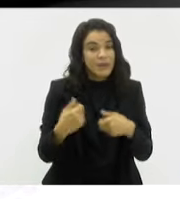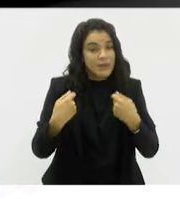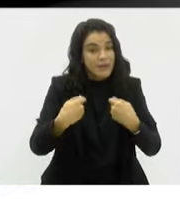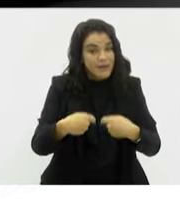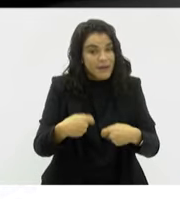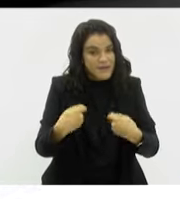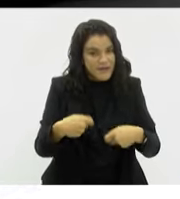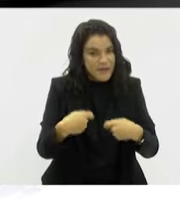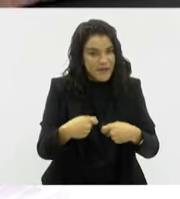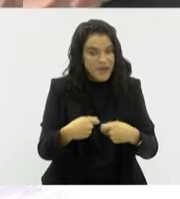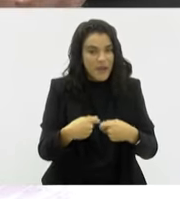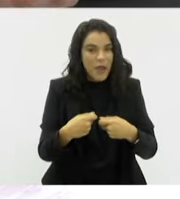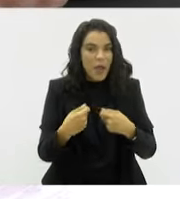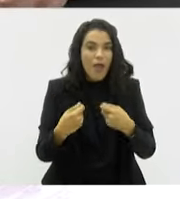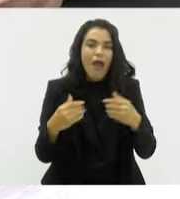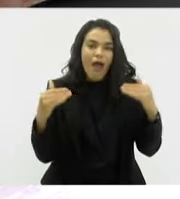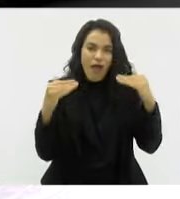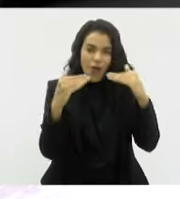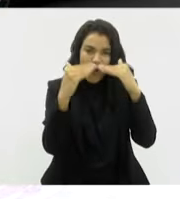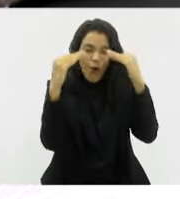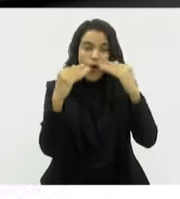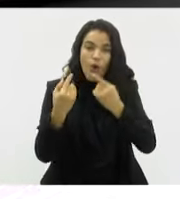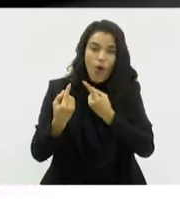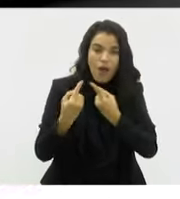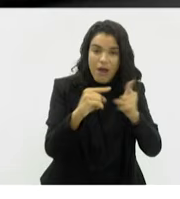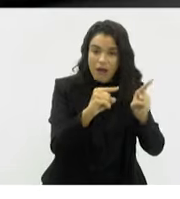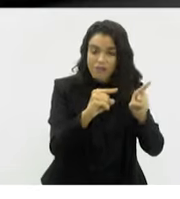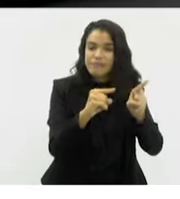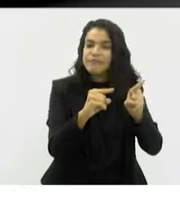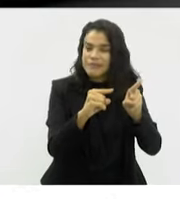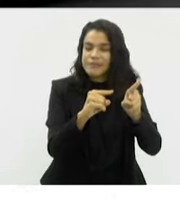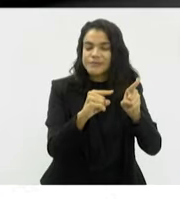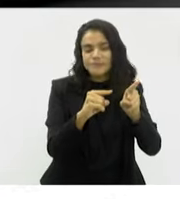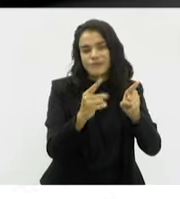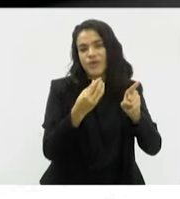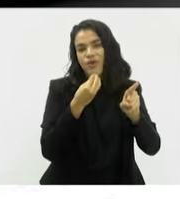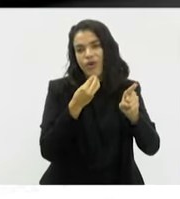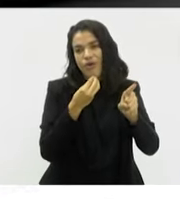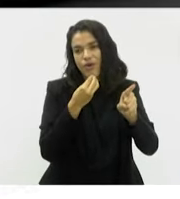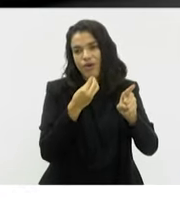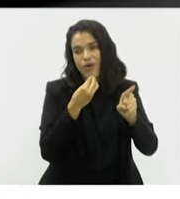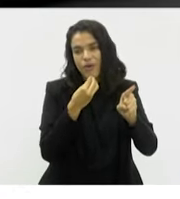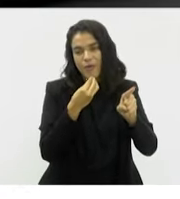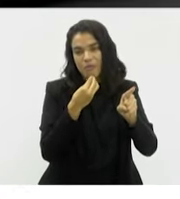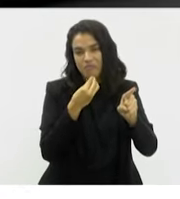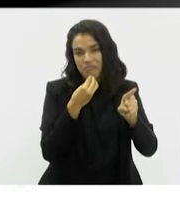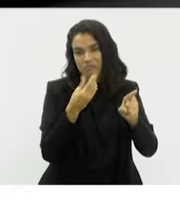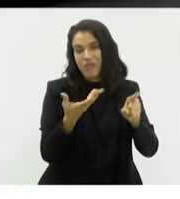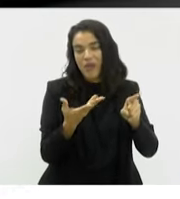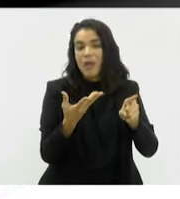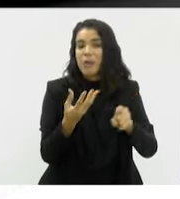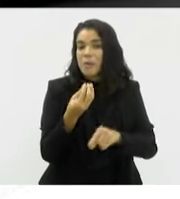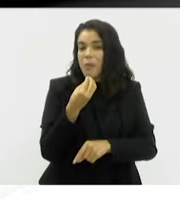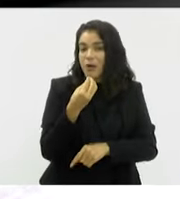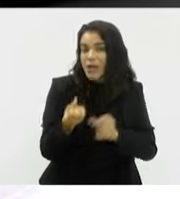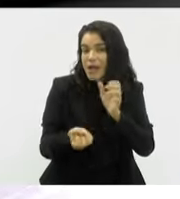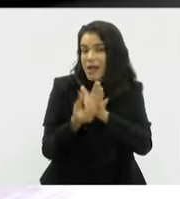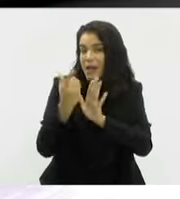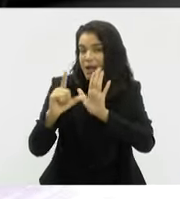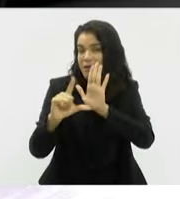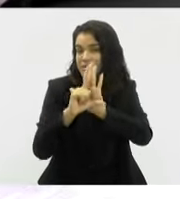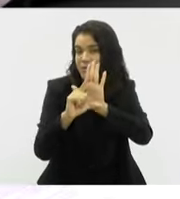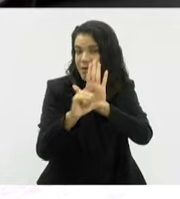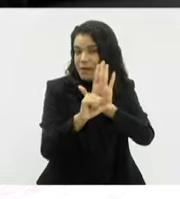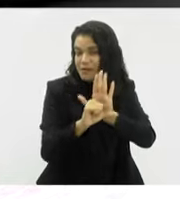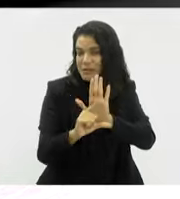tanto contra ou a favor, evidentemente, de potencial que poderia legislar qualquer ente.